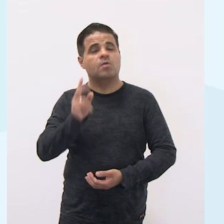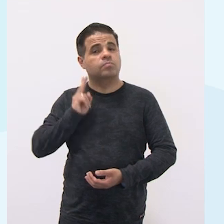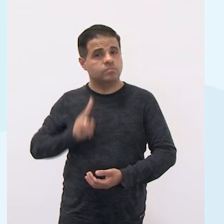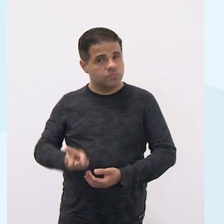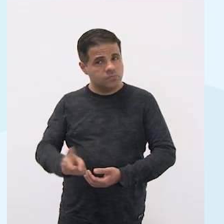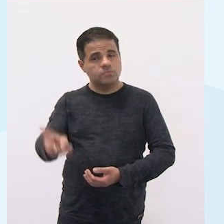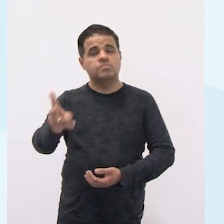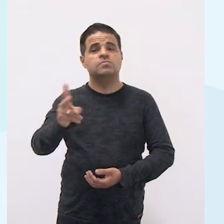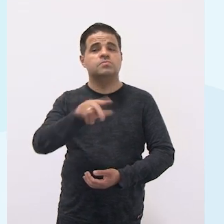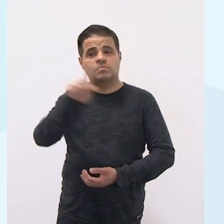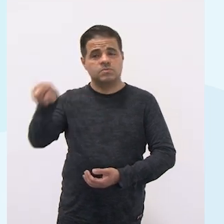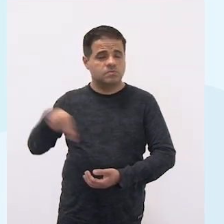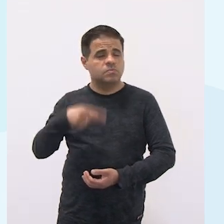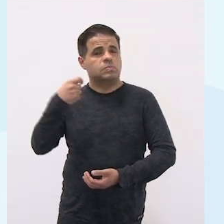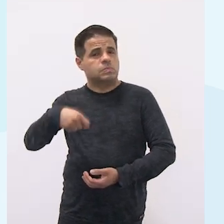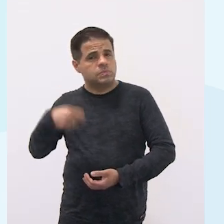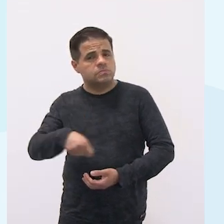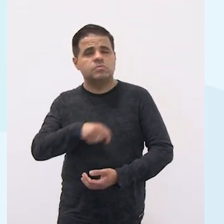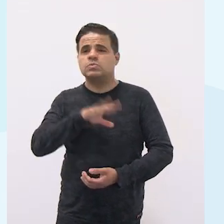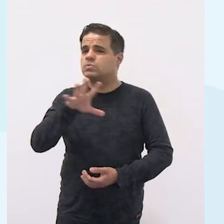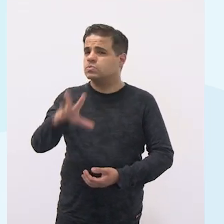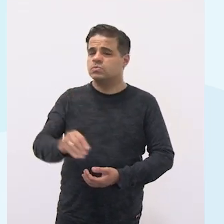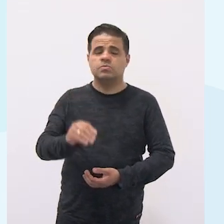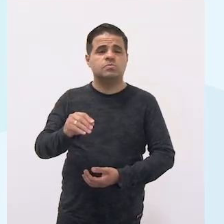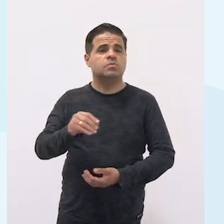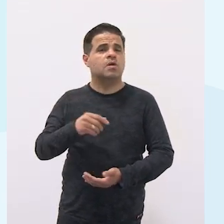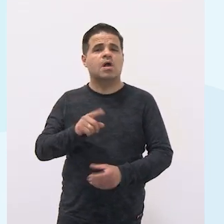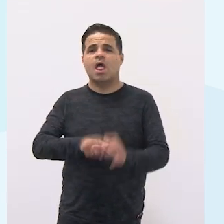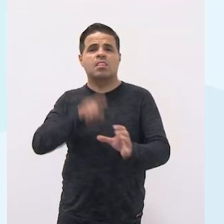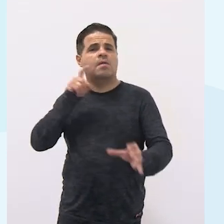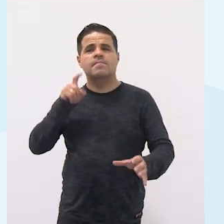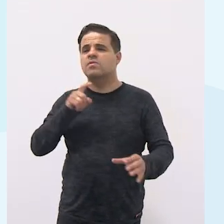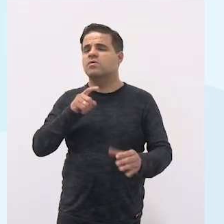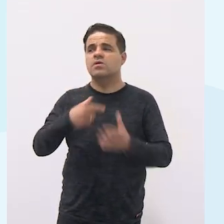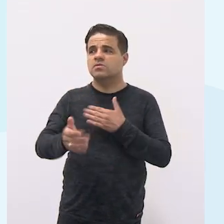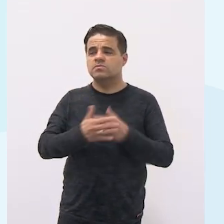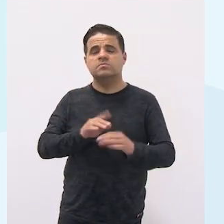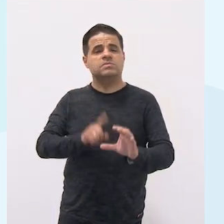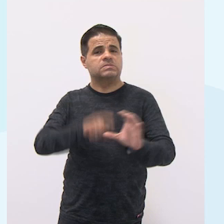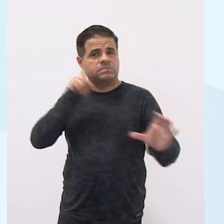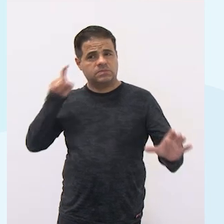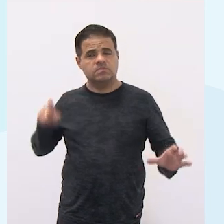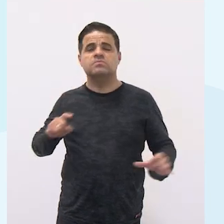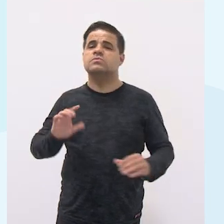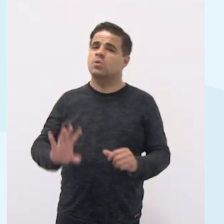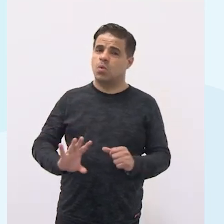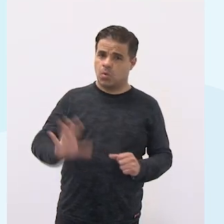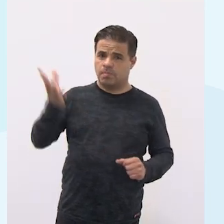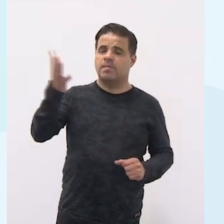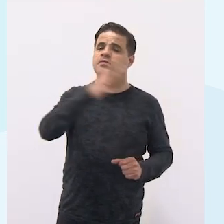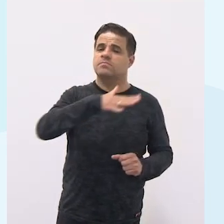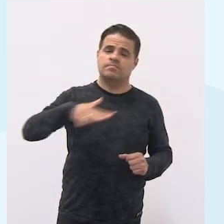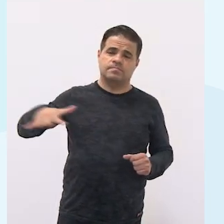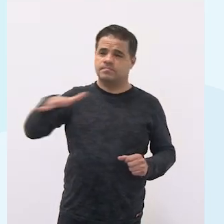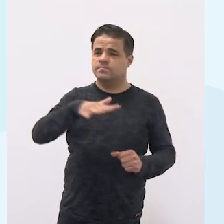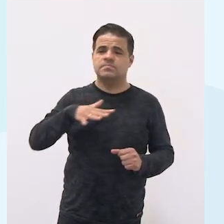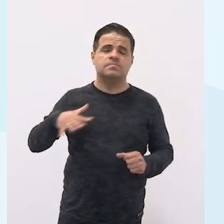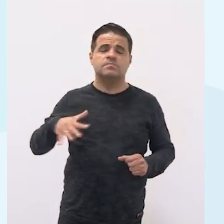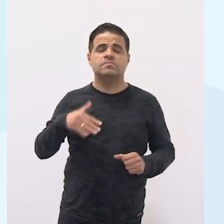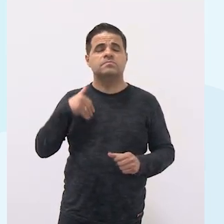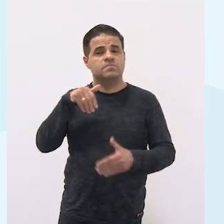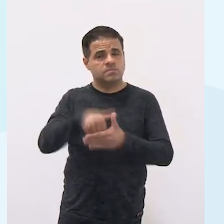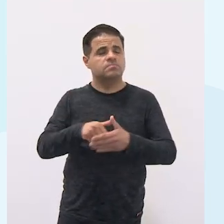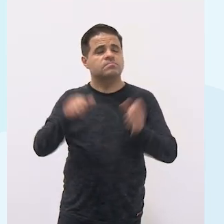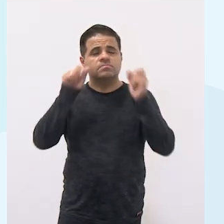vivas, que o sonho é necessário e que sem independência, quer dizer, a questão da independência acontece demais dentro delas. E dentro